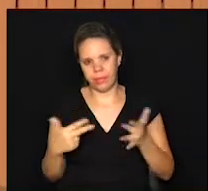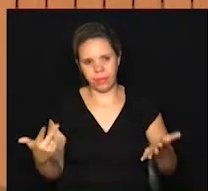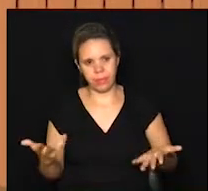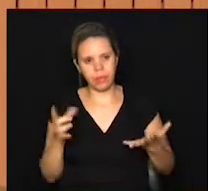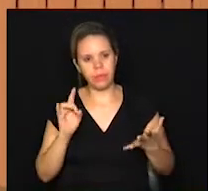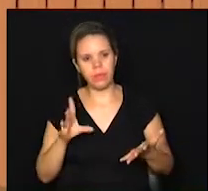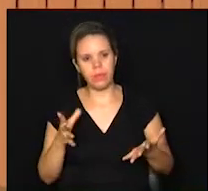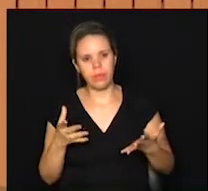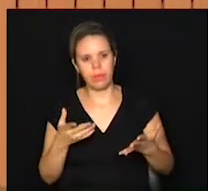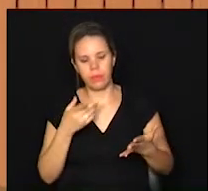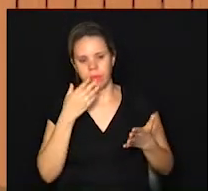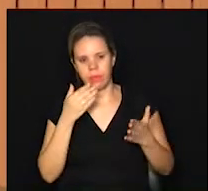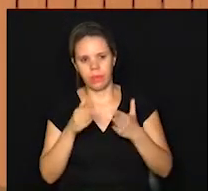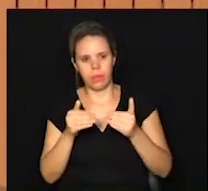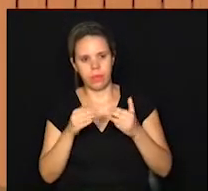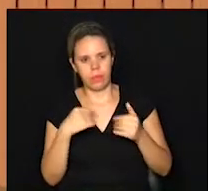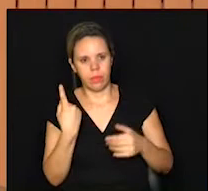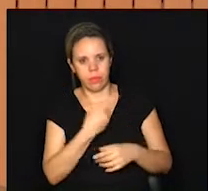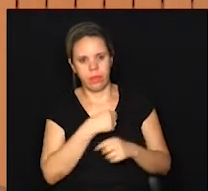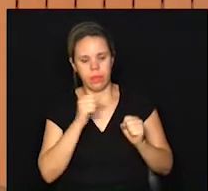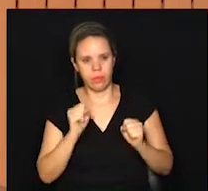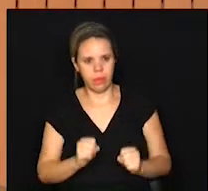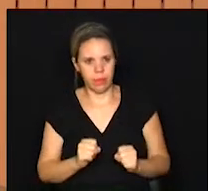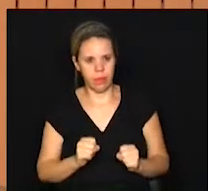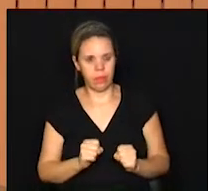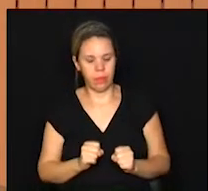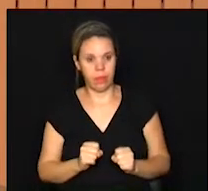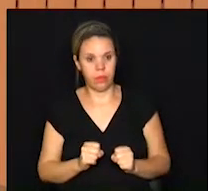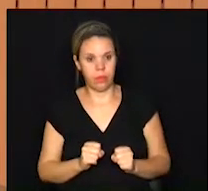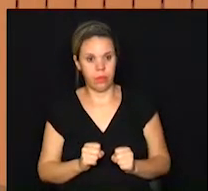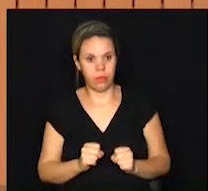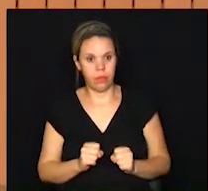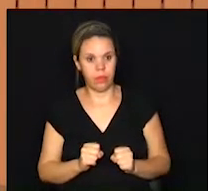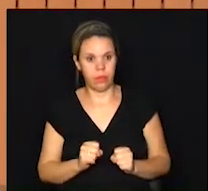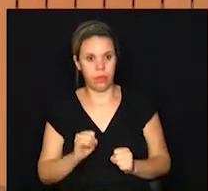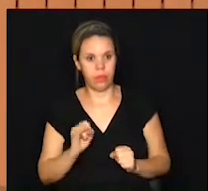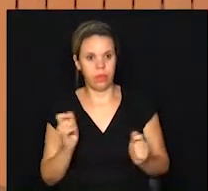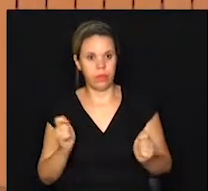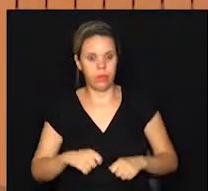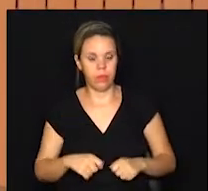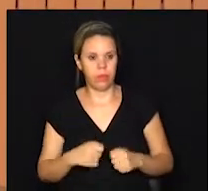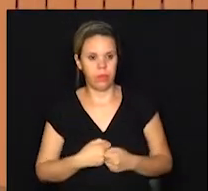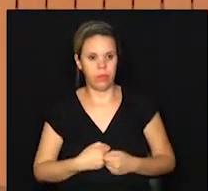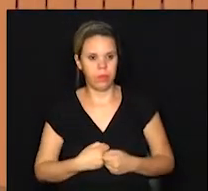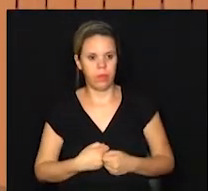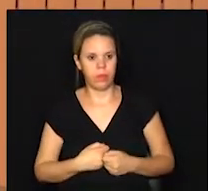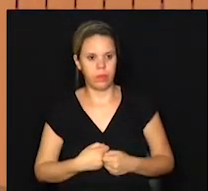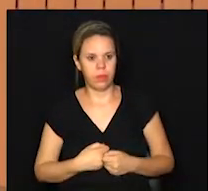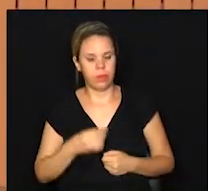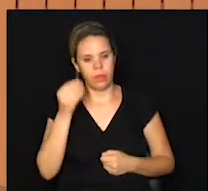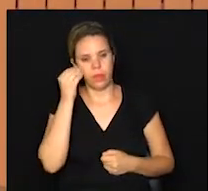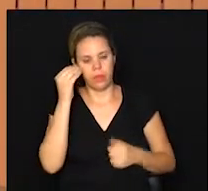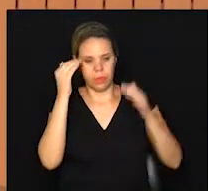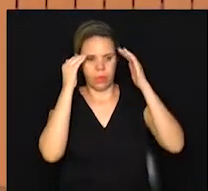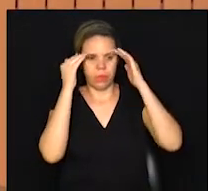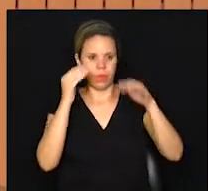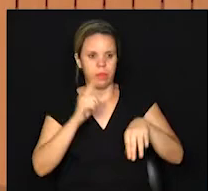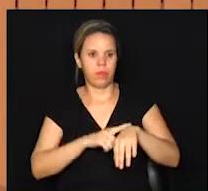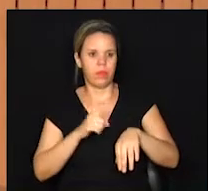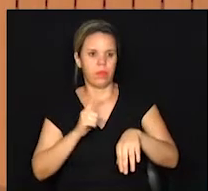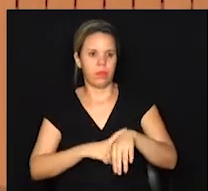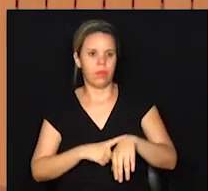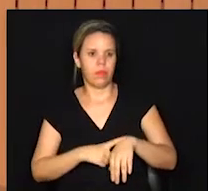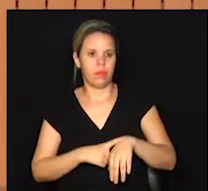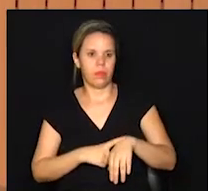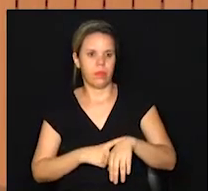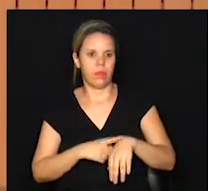queria fazer um apelo para que a gente pudesse, não ser sucinto, mas tentar cumprir o prazo. Nós temos